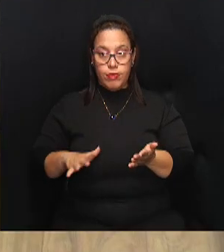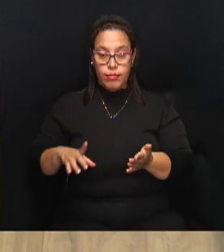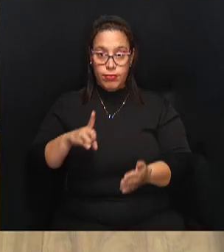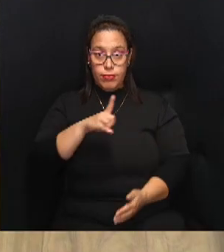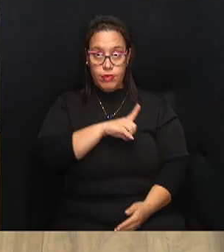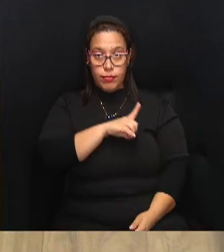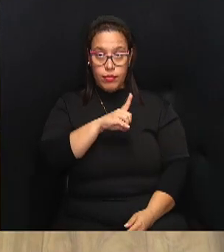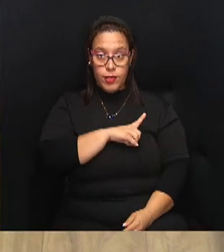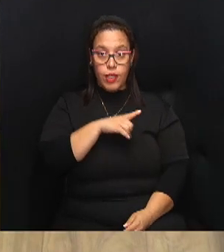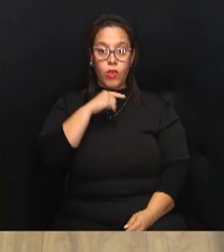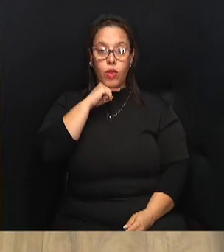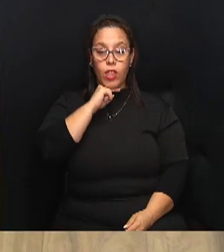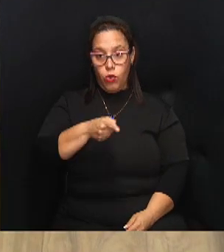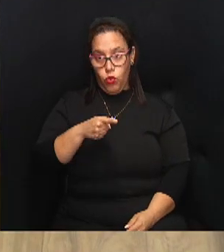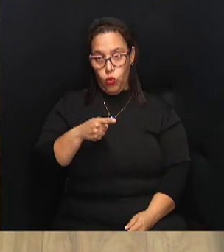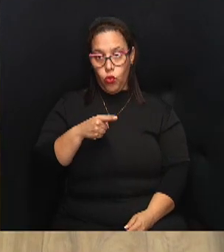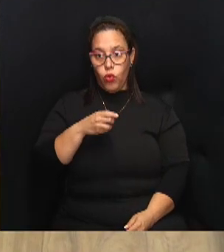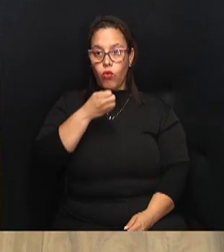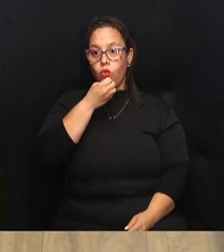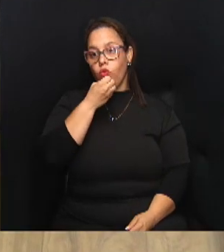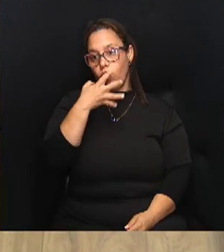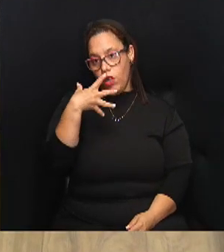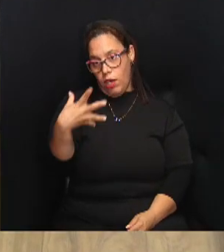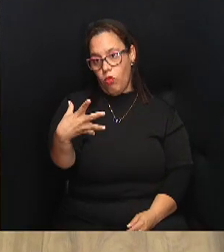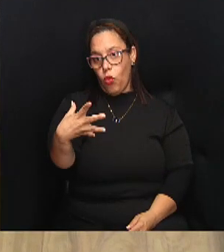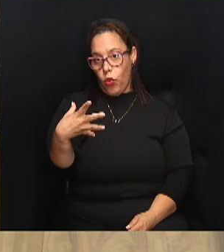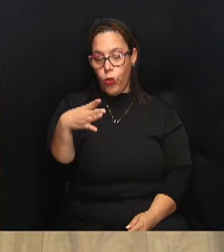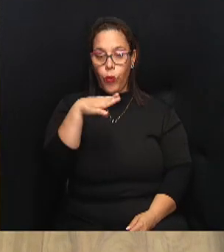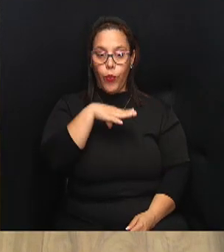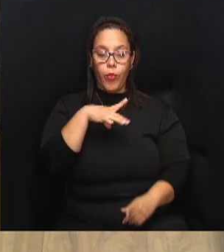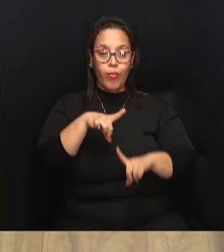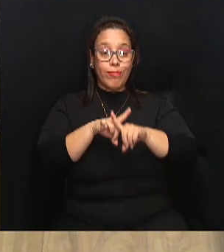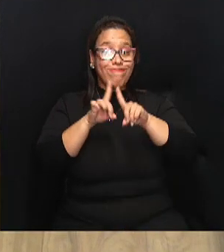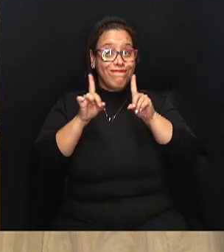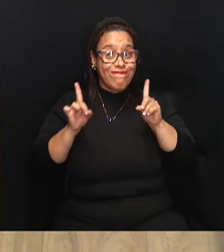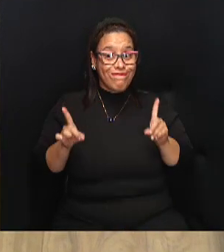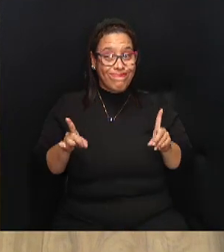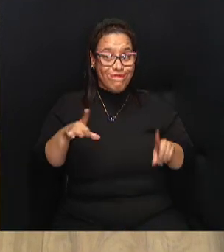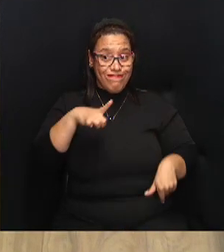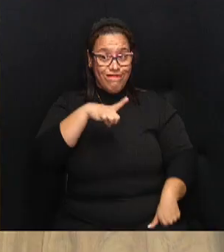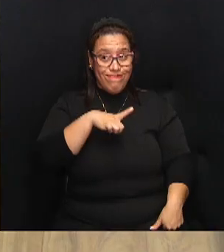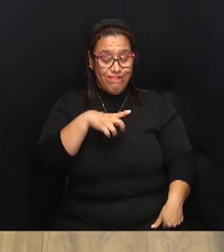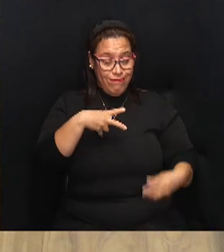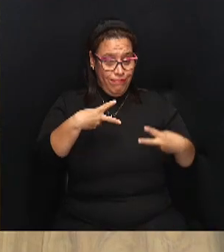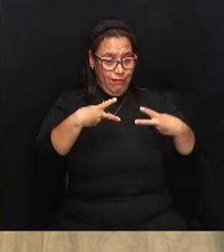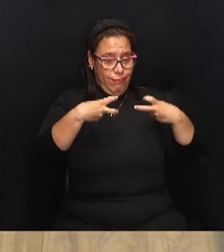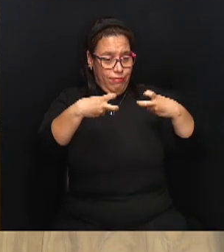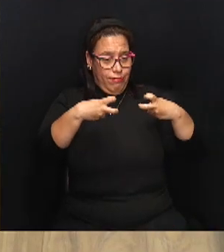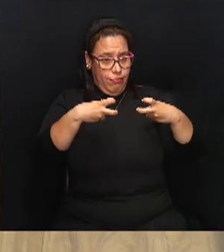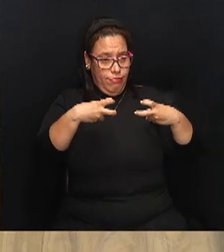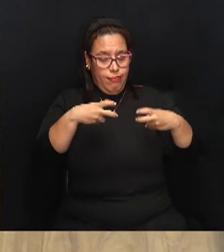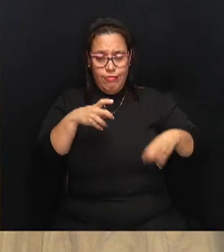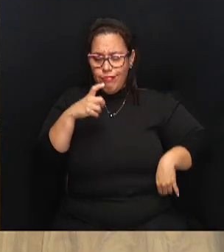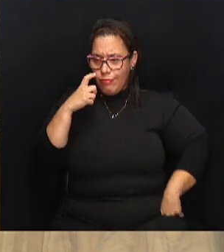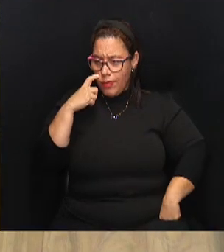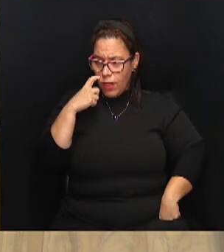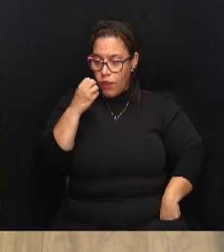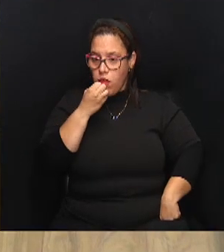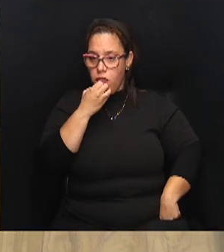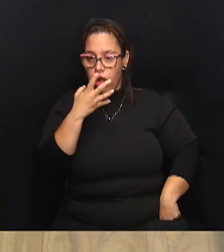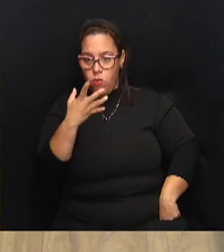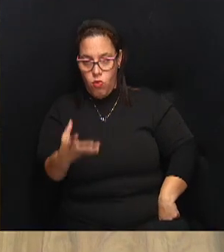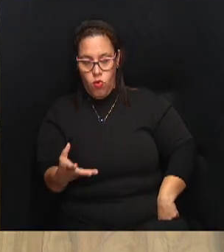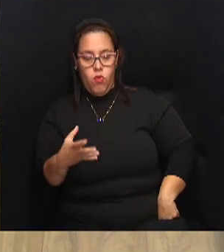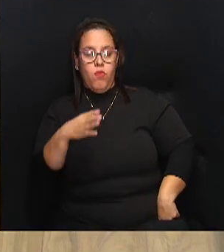eu não tenho dúvidas que trará benefícios para a cidade. Mas ter a percepção de passar a imagem de que são benefícios para a